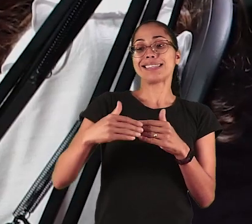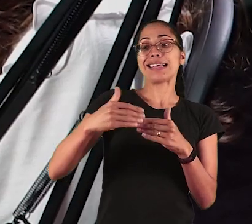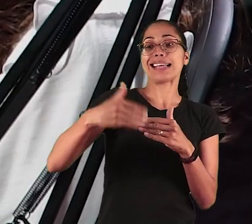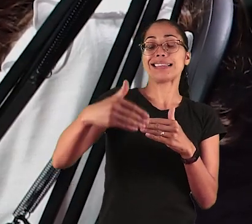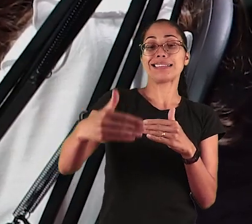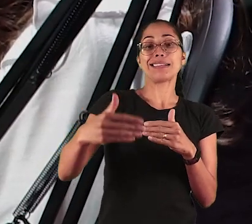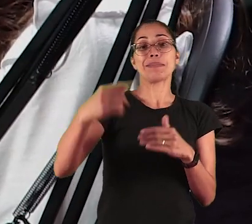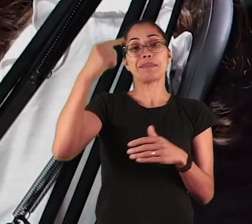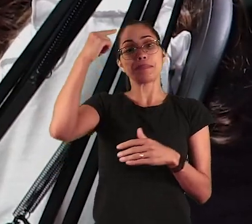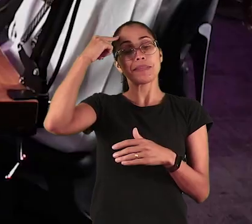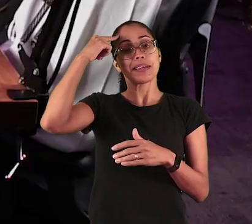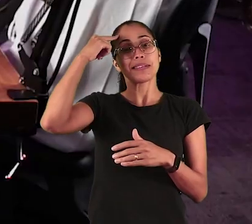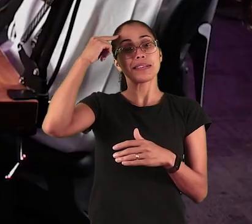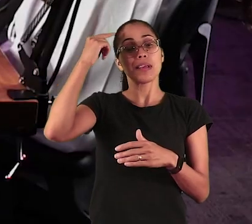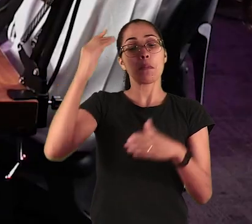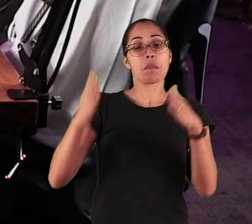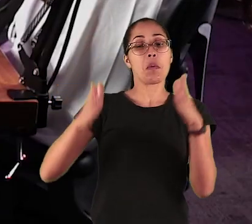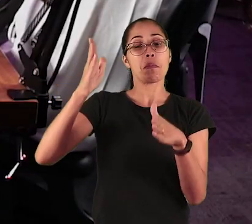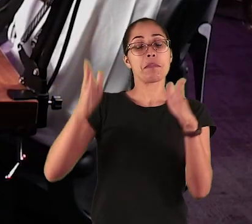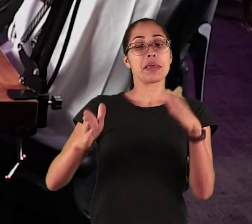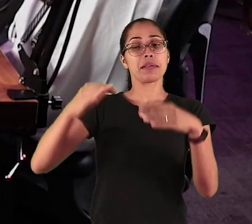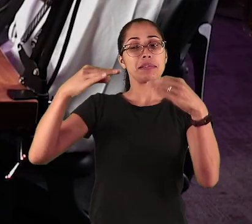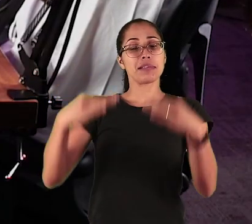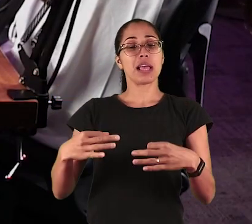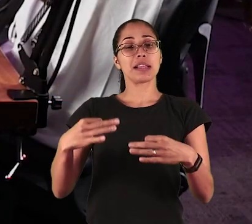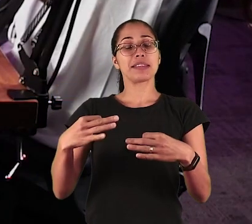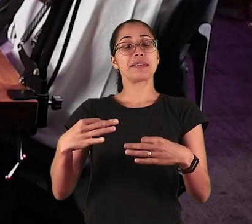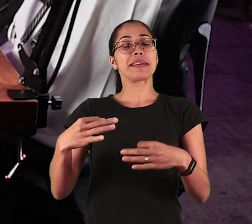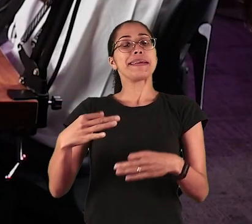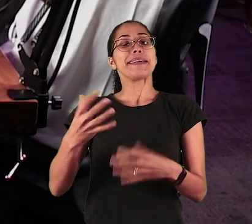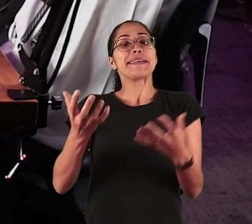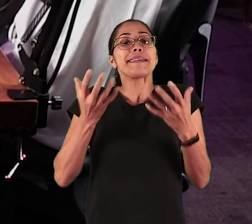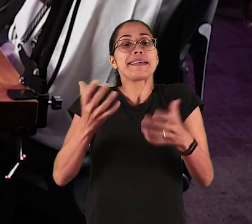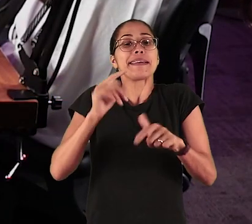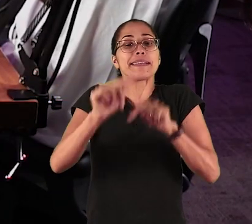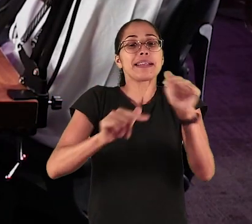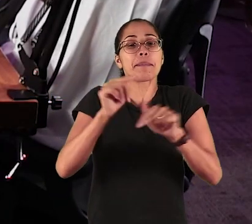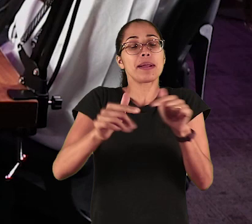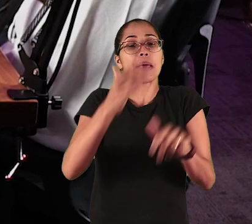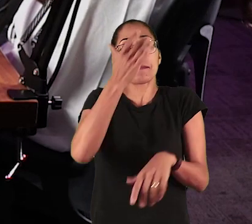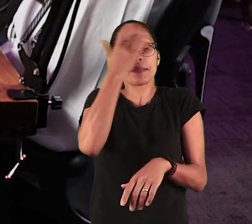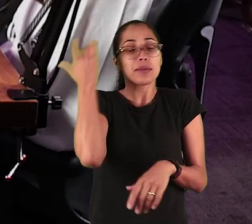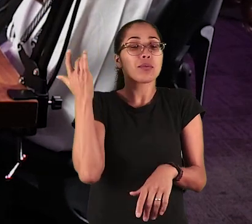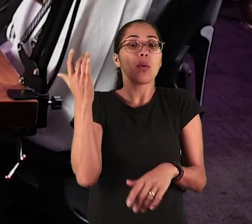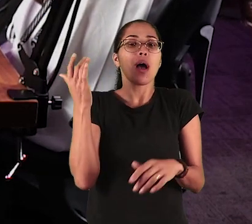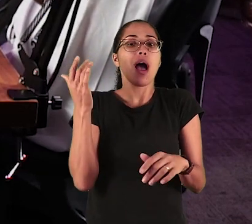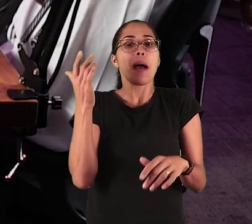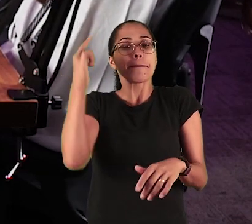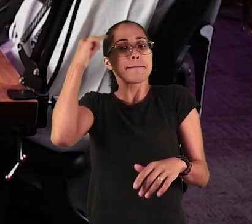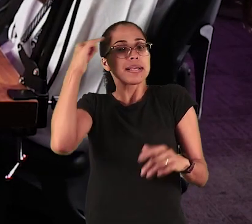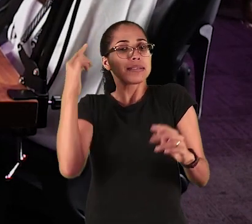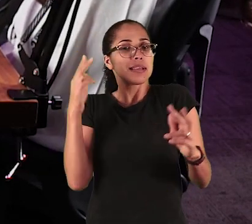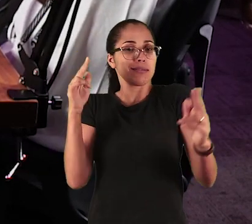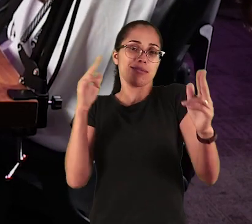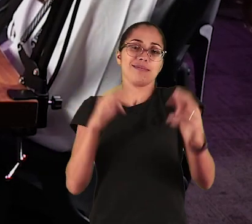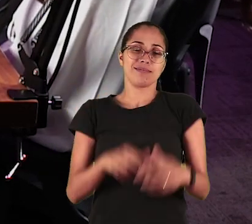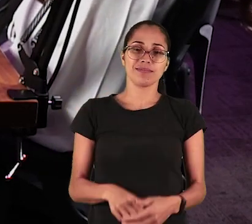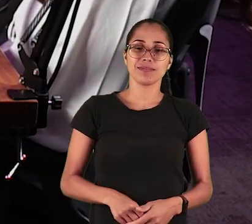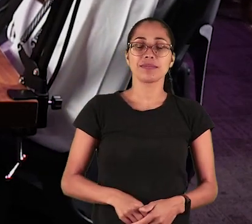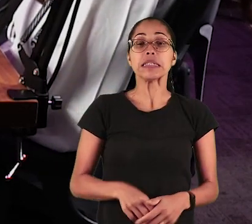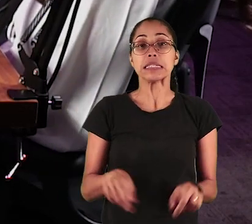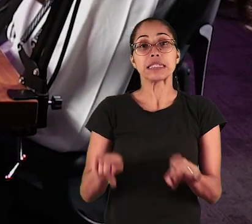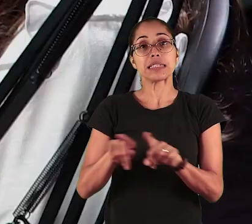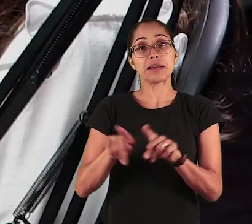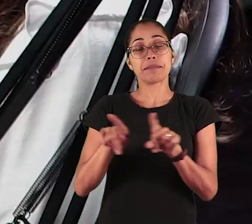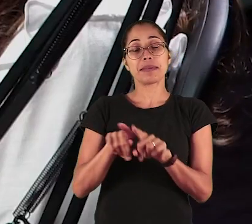parecido O Nosso propósito ele muda ao longo da nossa vida e no determinado momento que a gente está né e